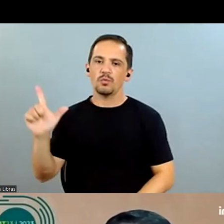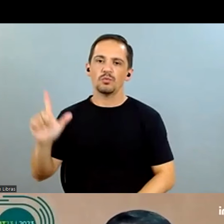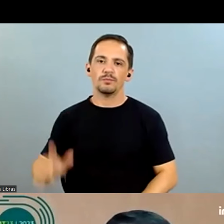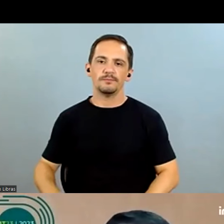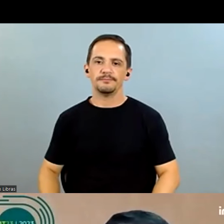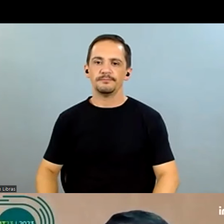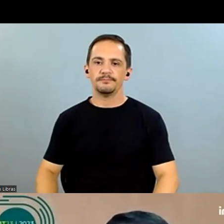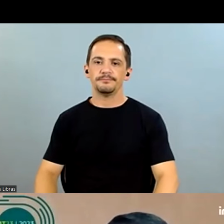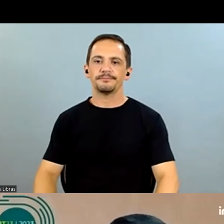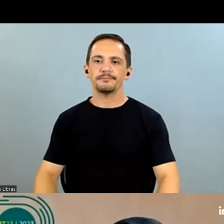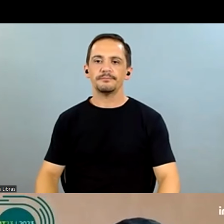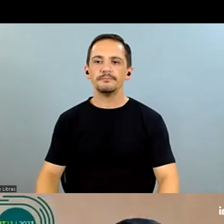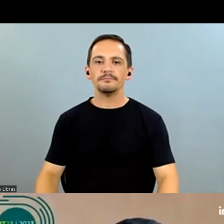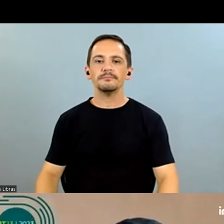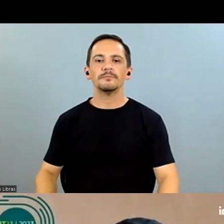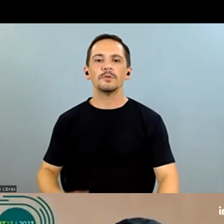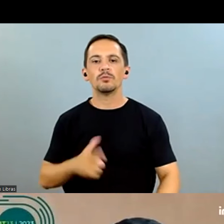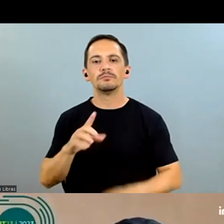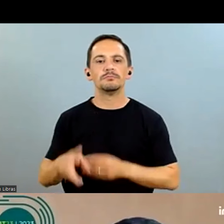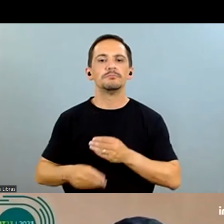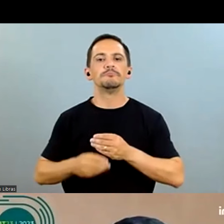hque quer adicionar alguma coisa lá